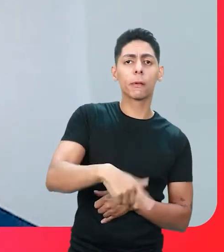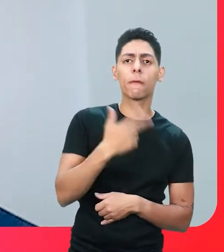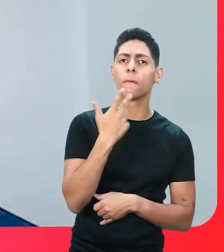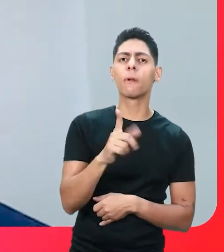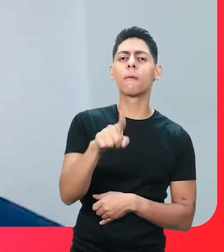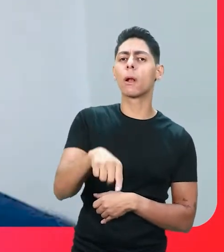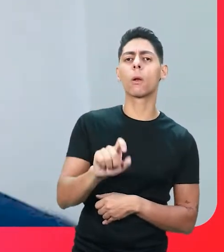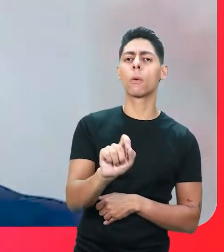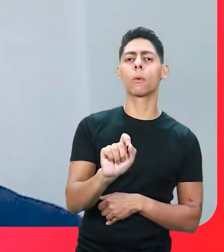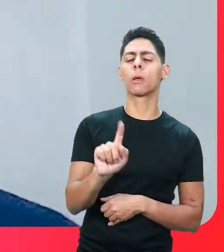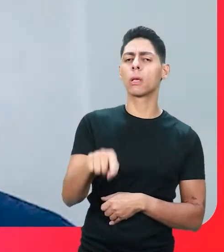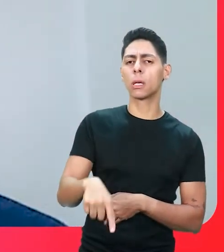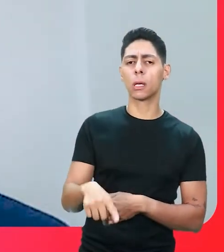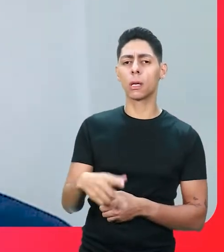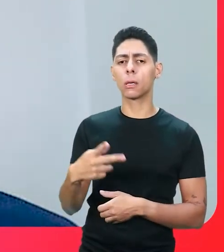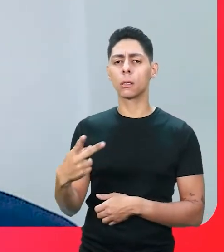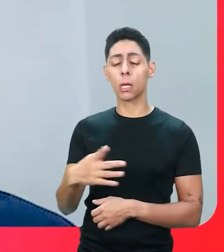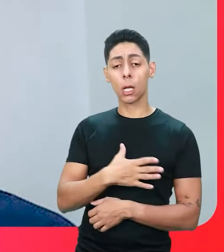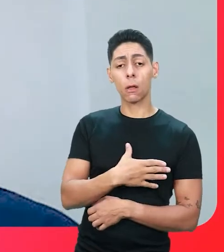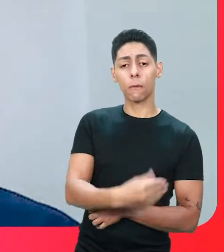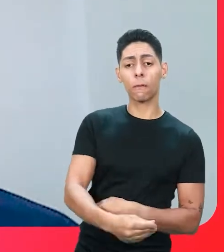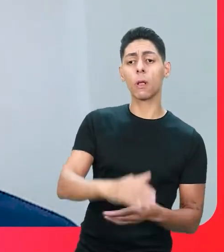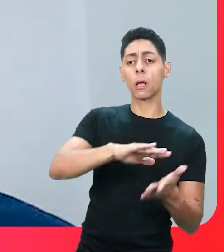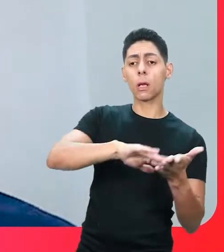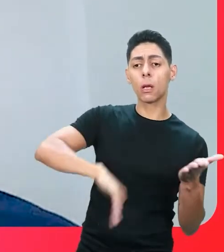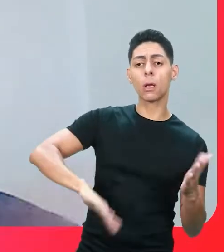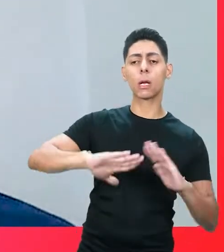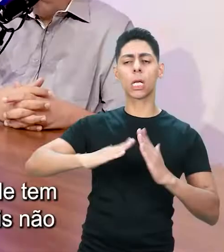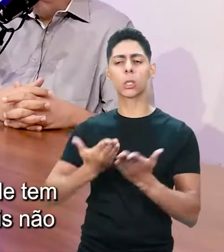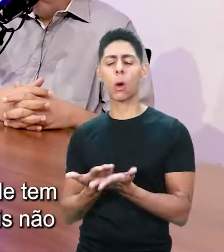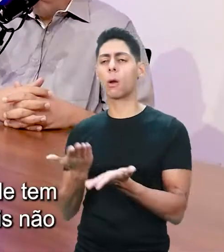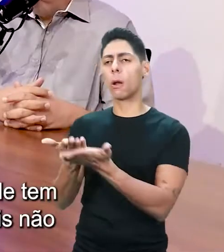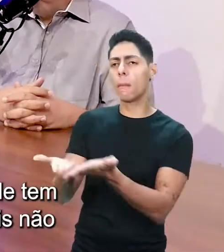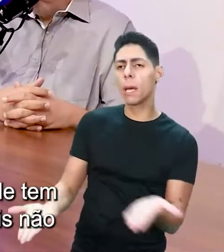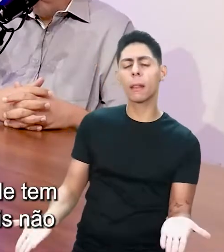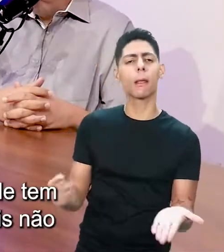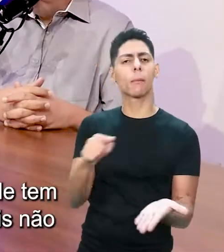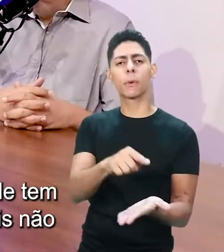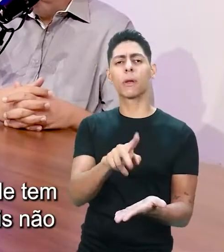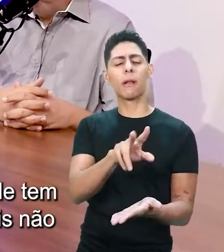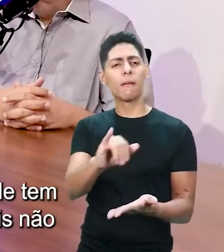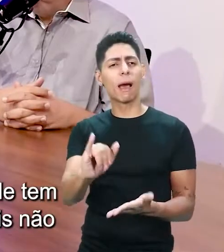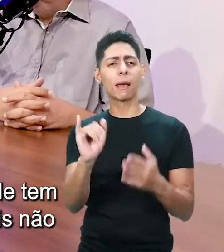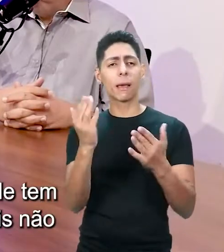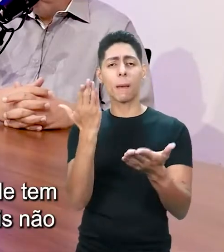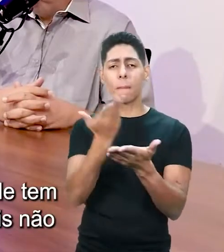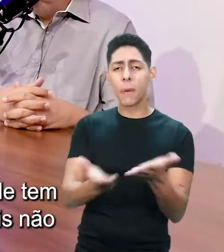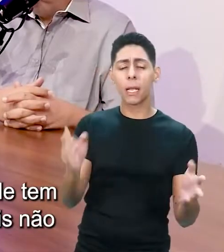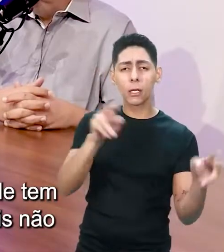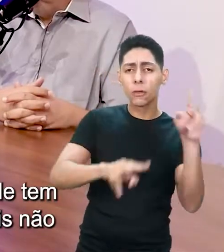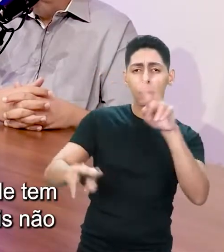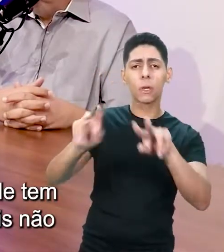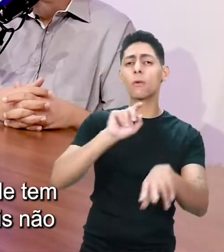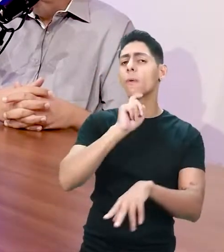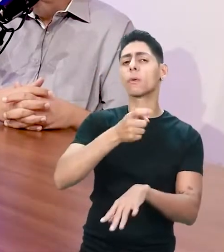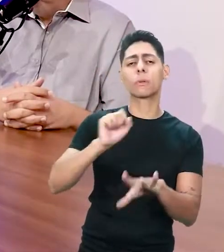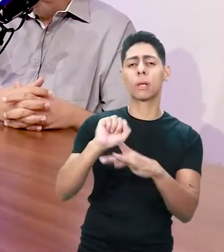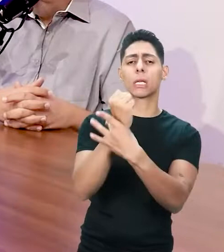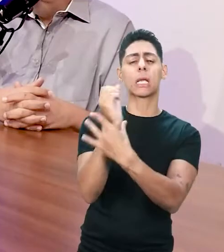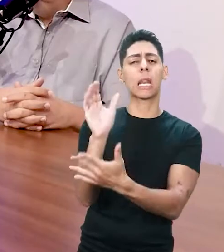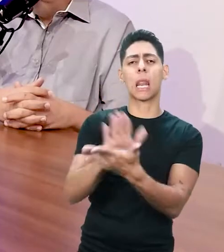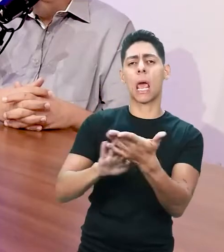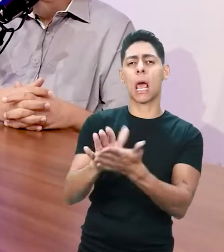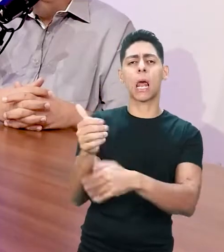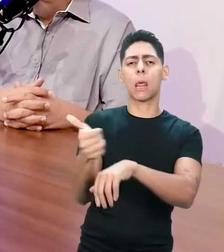seu Hélio, tira o Marquinhos da escola, isso é uma perda de tempo, com essa visão que ele tem, não vai conseguir grandes coisas profissionais,